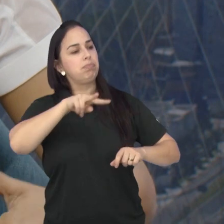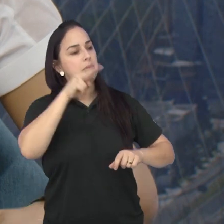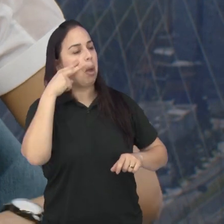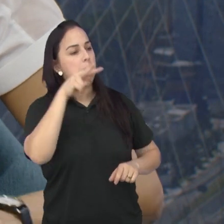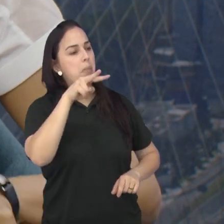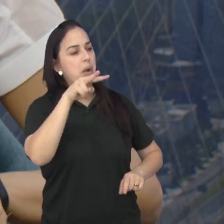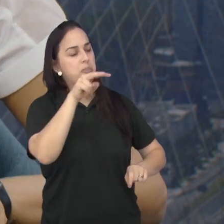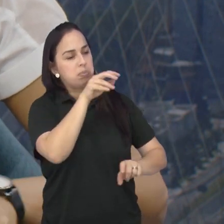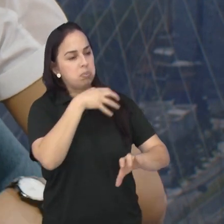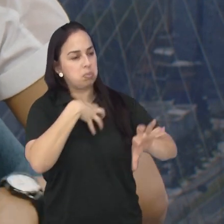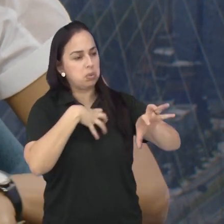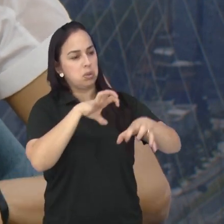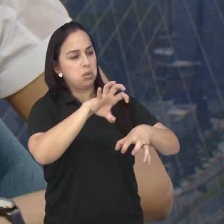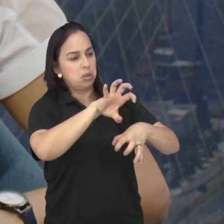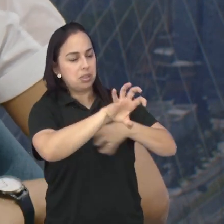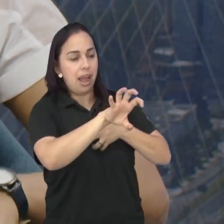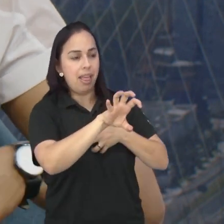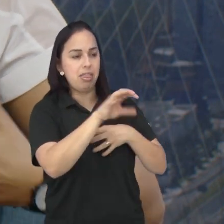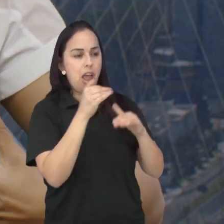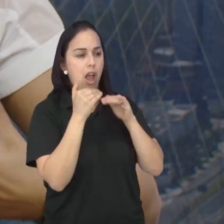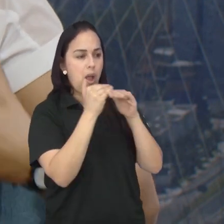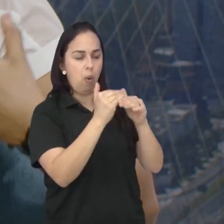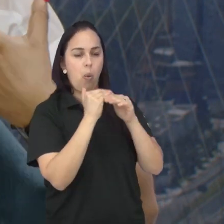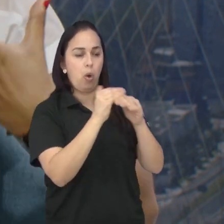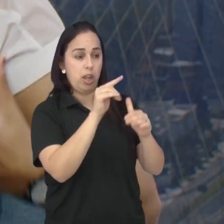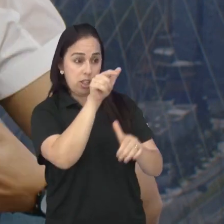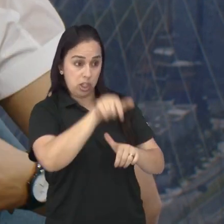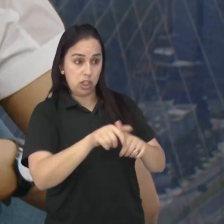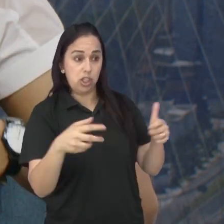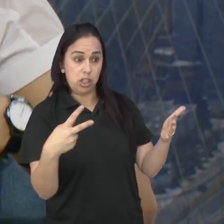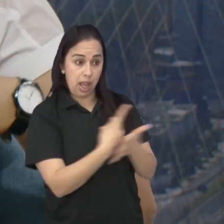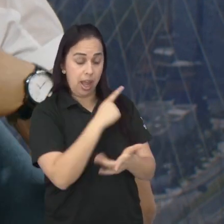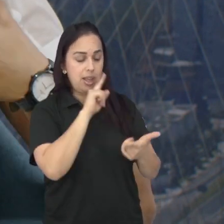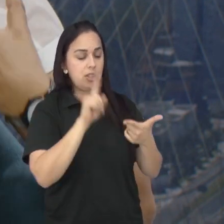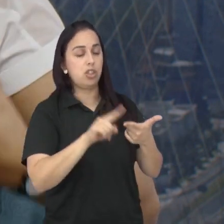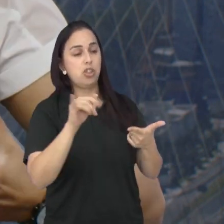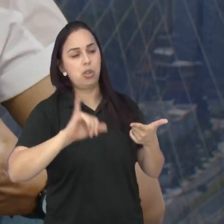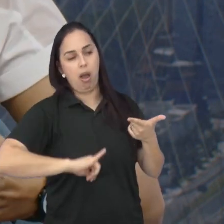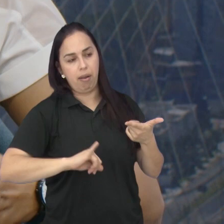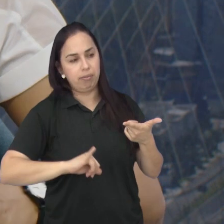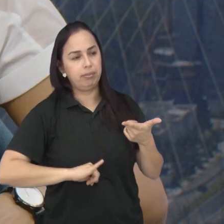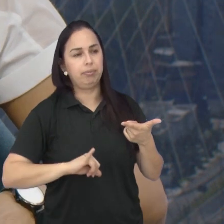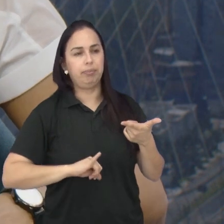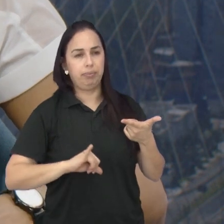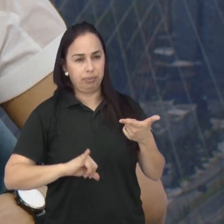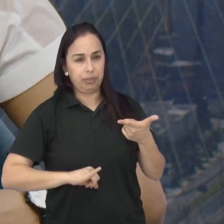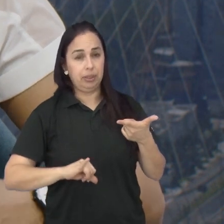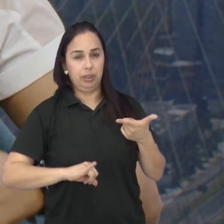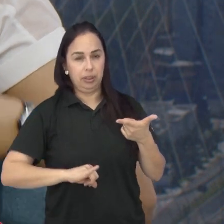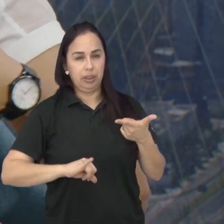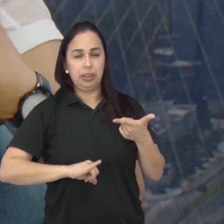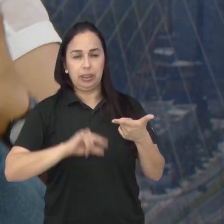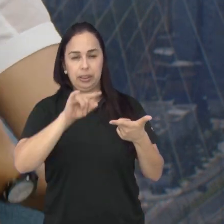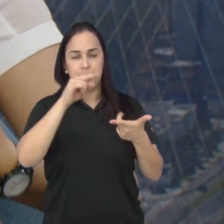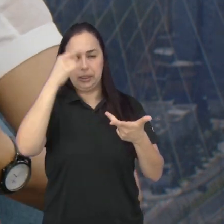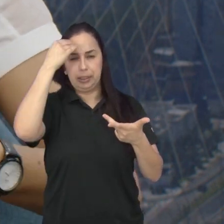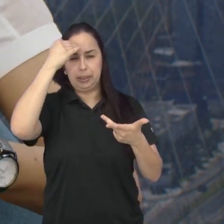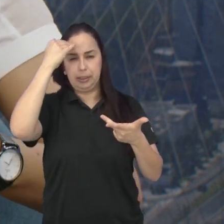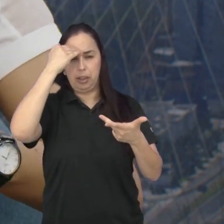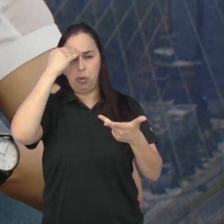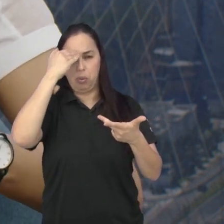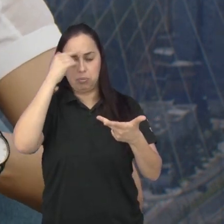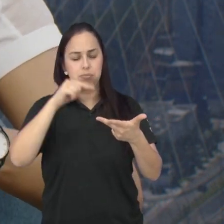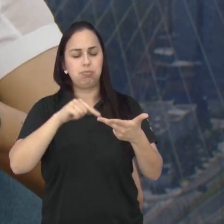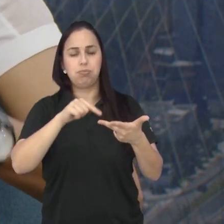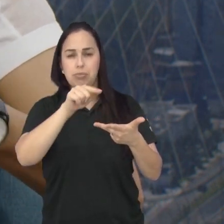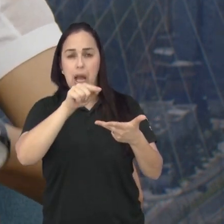outro, reconhecer ele como igual, que erra, que sofre, que tem questões, né, particulares, entender esse